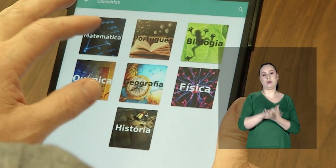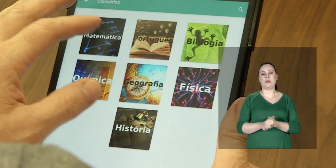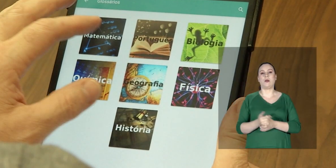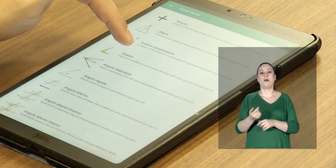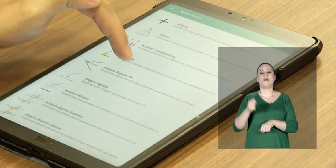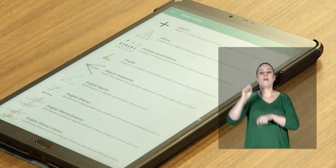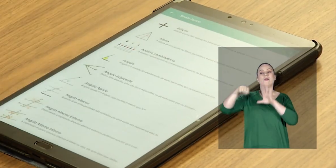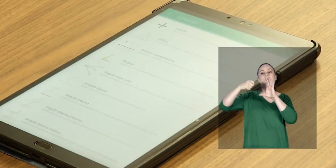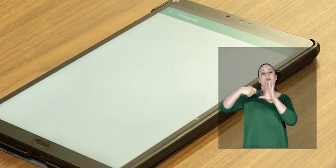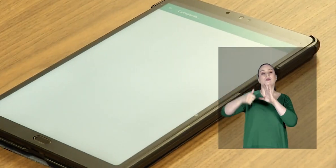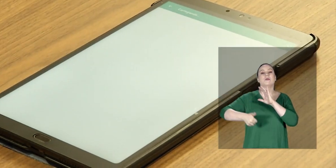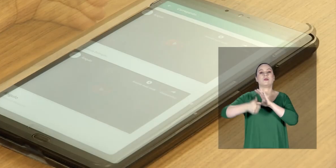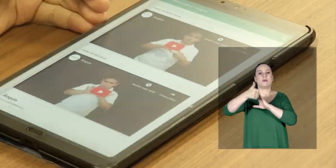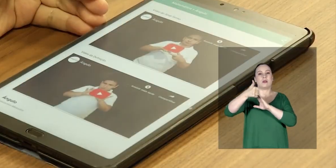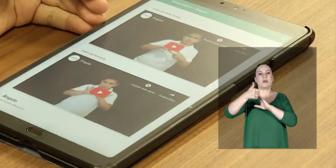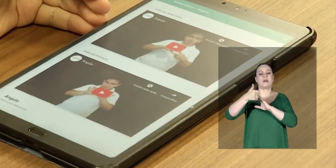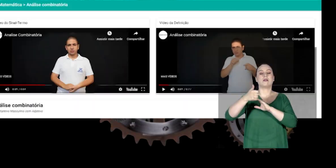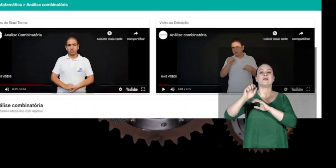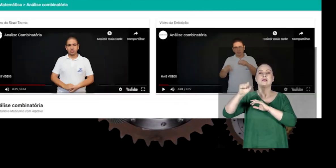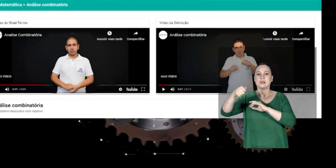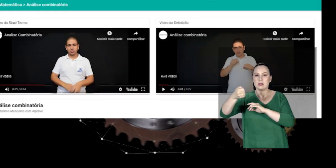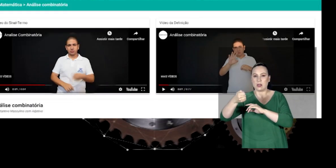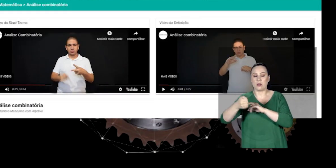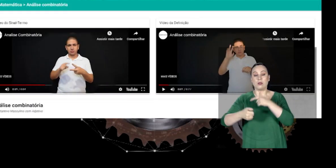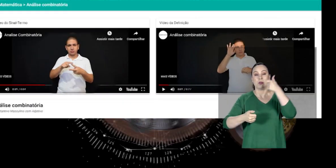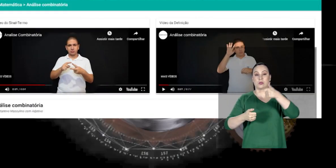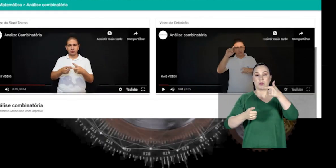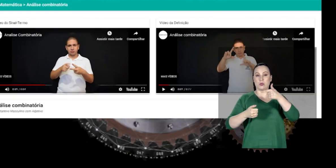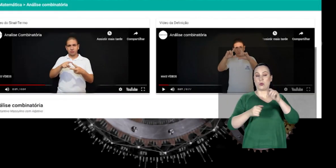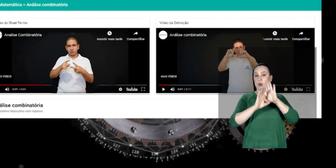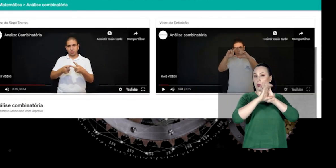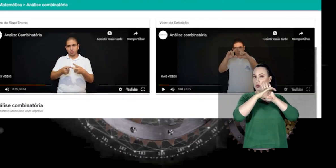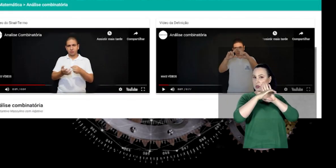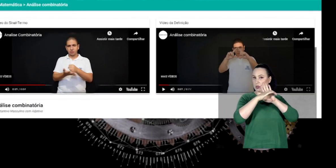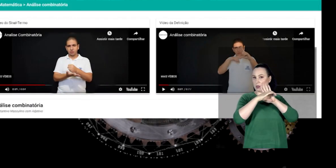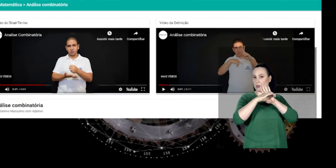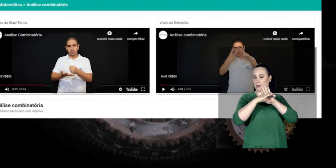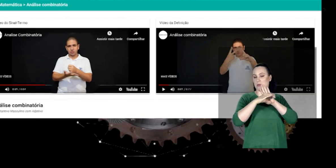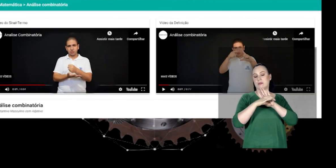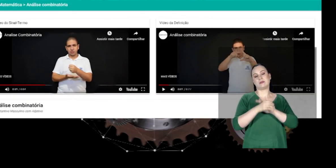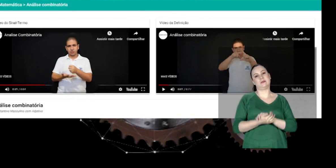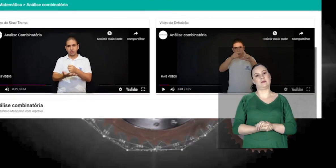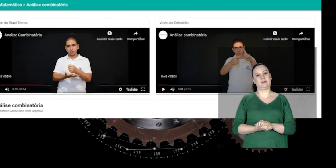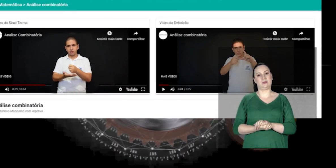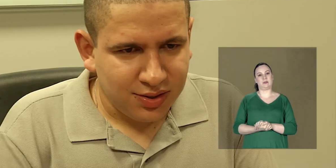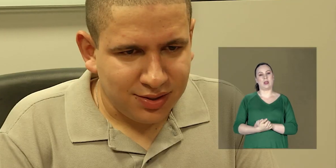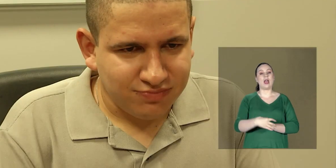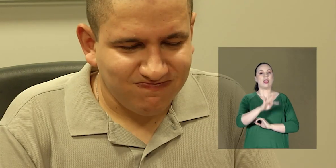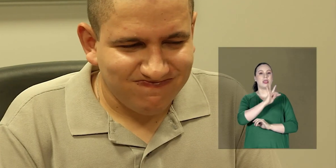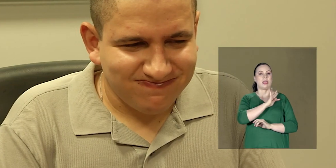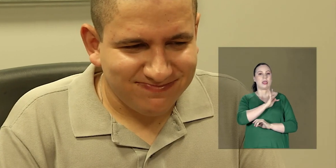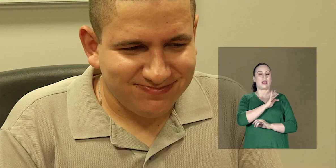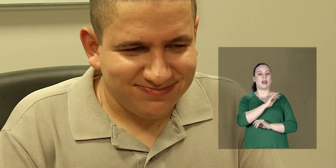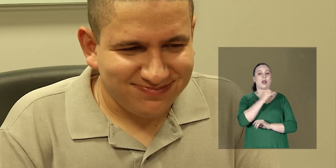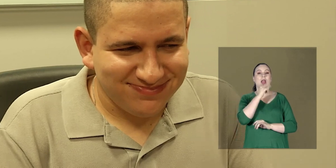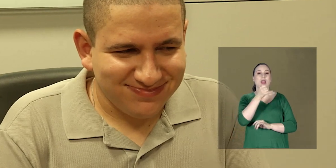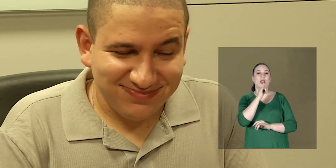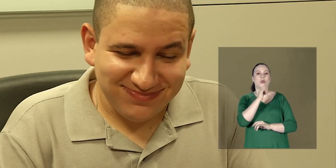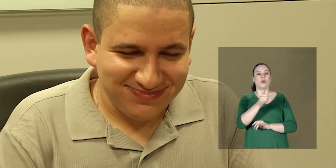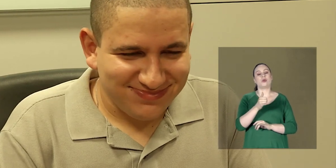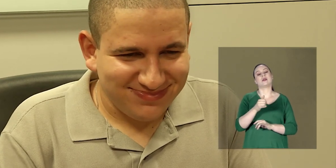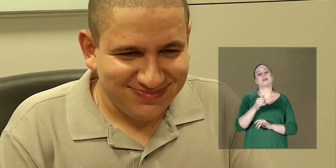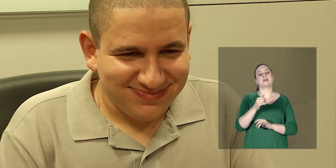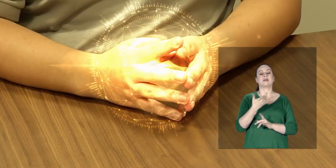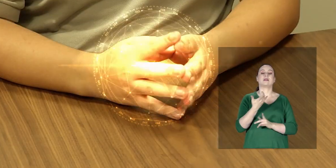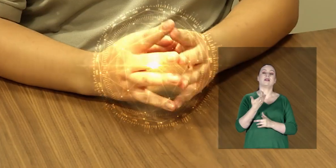biologia. O primeiro vídeo mostra o sinal-termo. O segundo, a definição do conceito em libras. Técnico em eletrônica